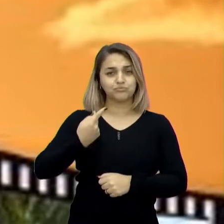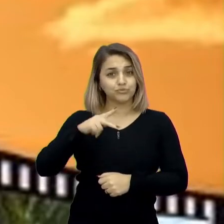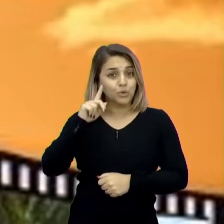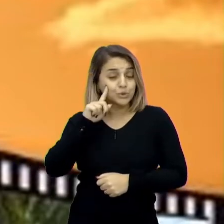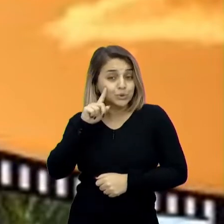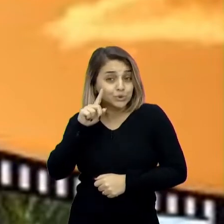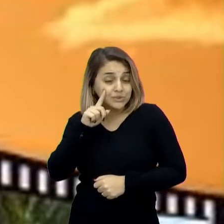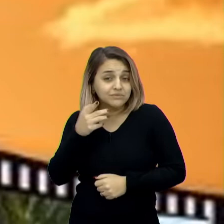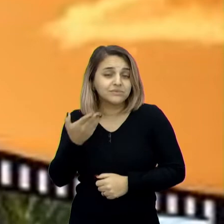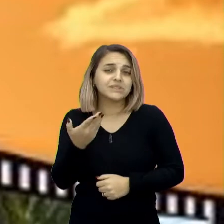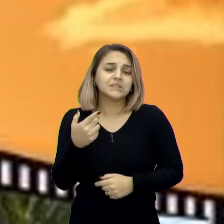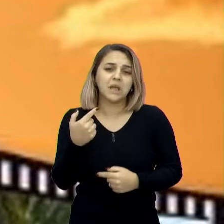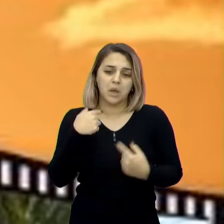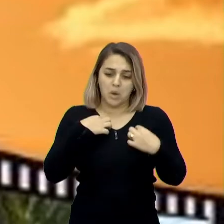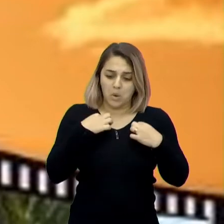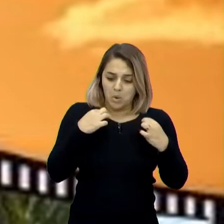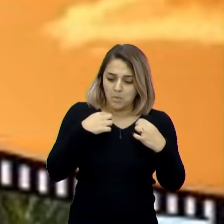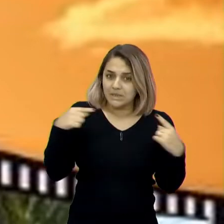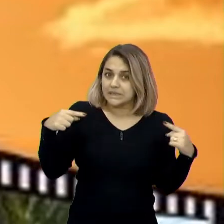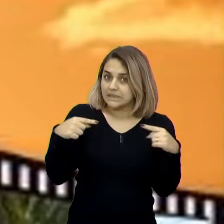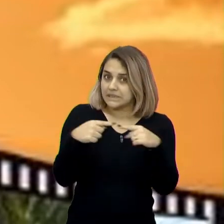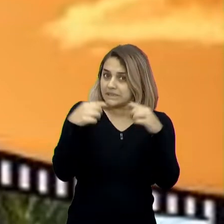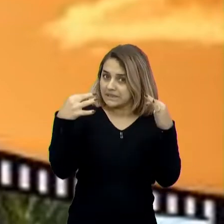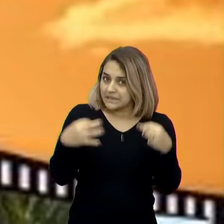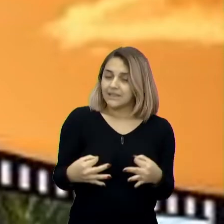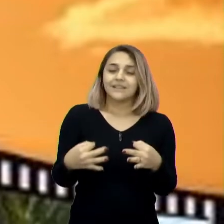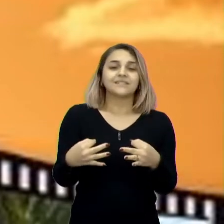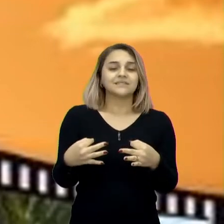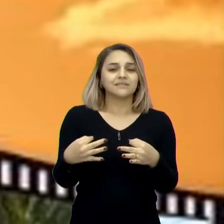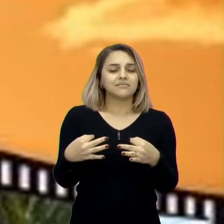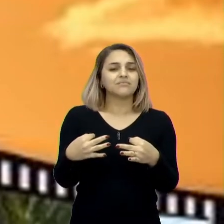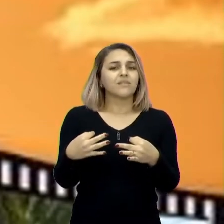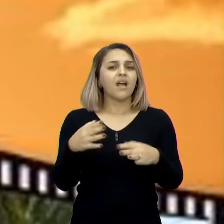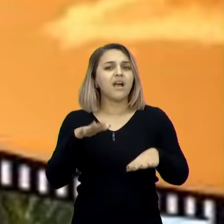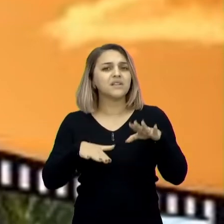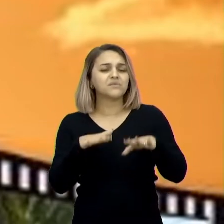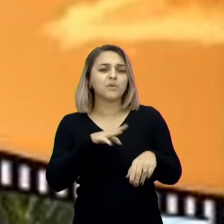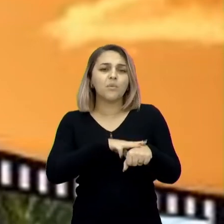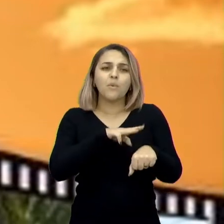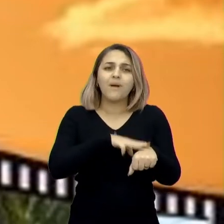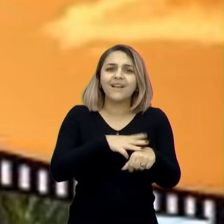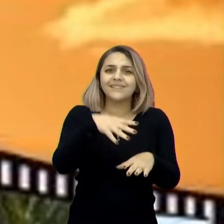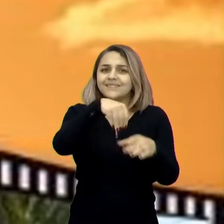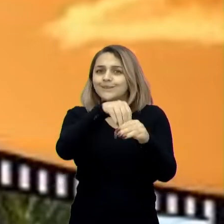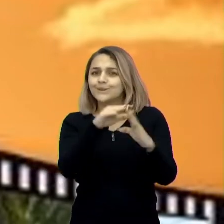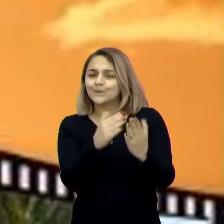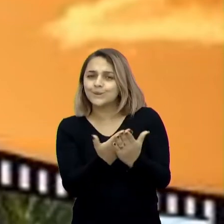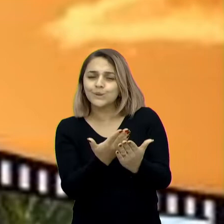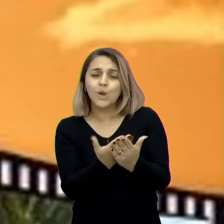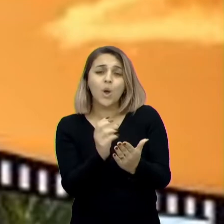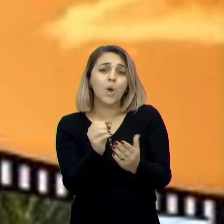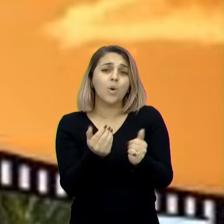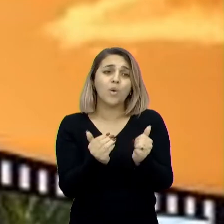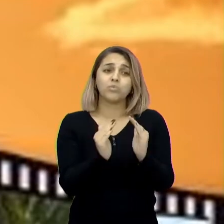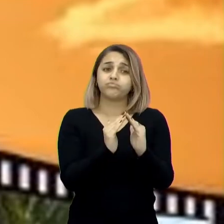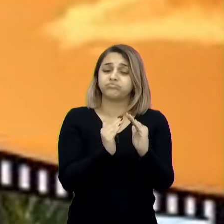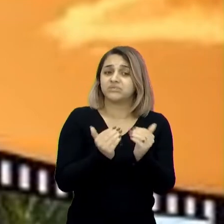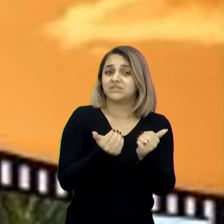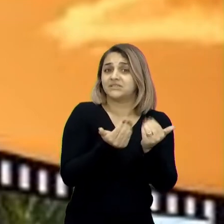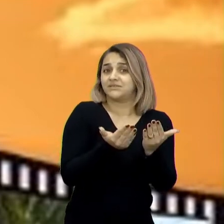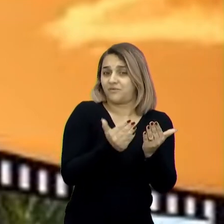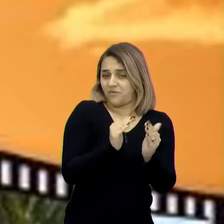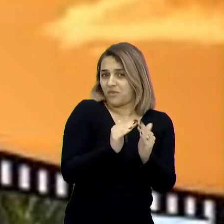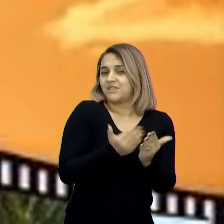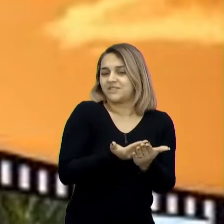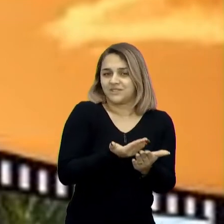certa, com o figurino ideal, com o momento, né? De repente na escola, no pátio, de repente na hora do intervalo, ou durante